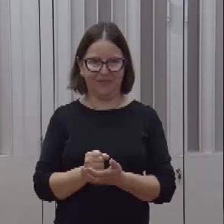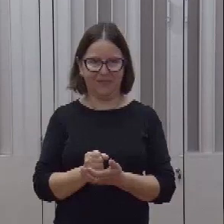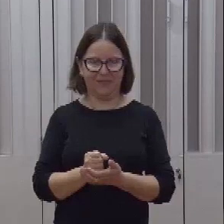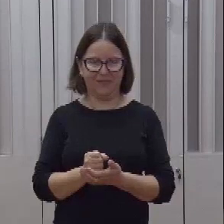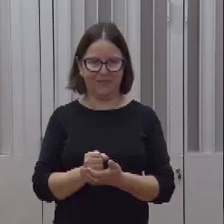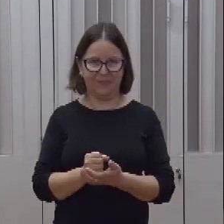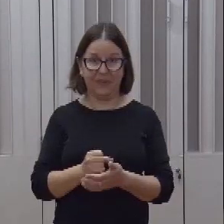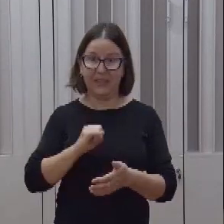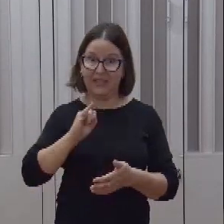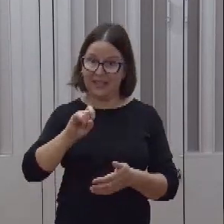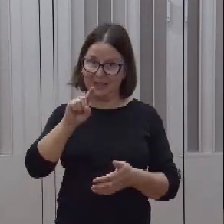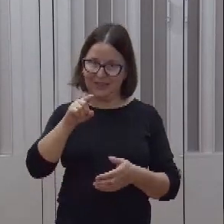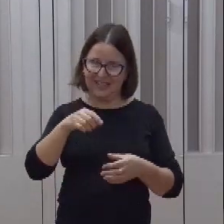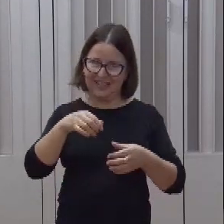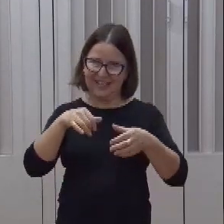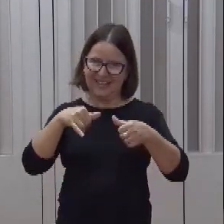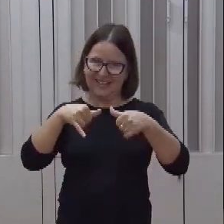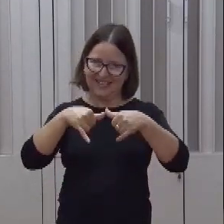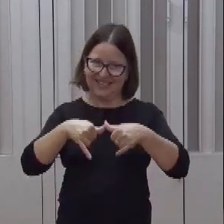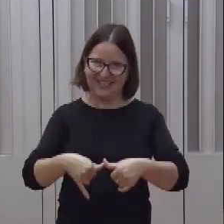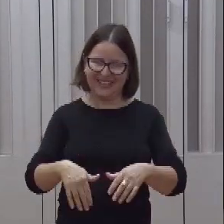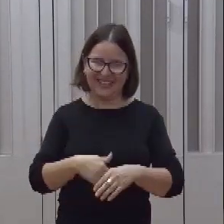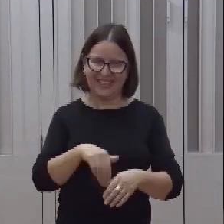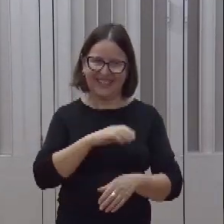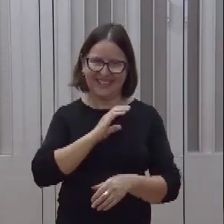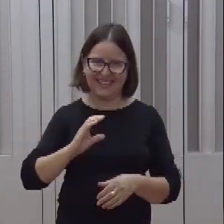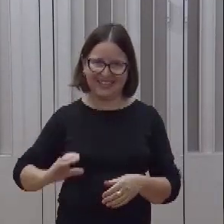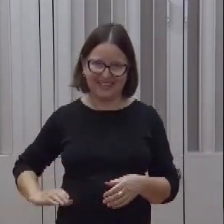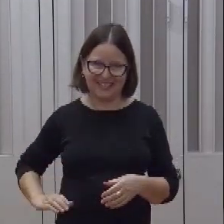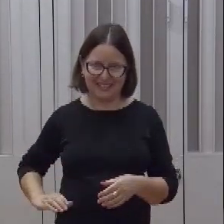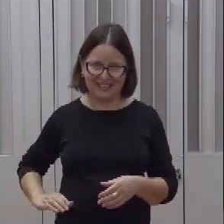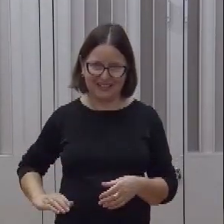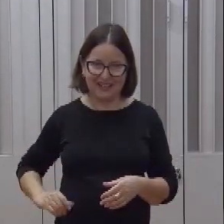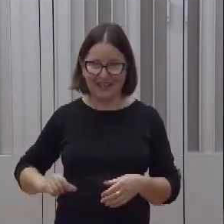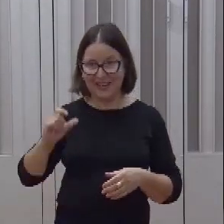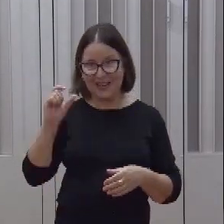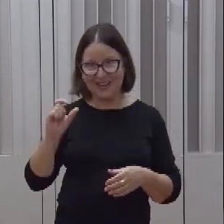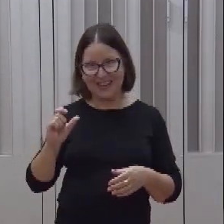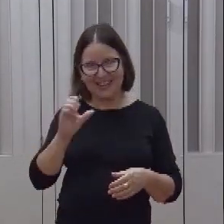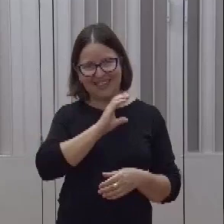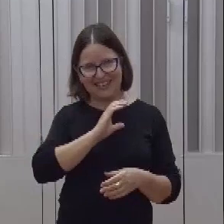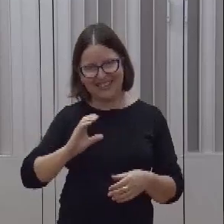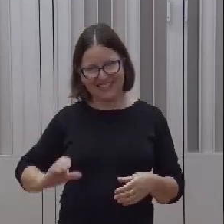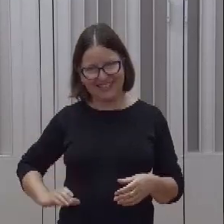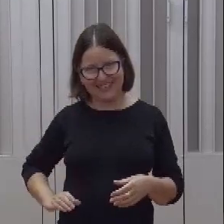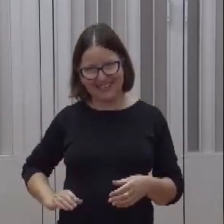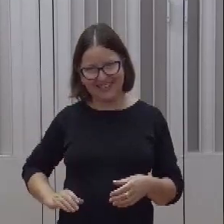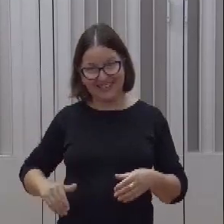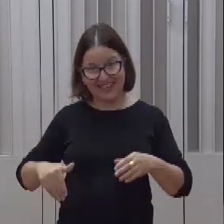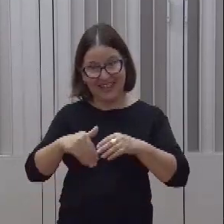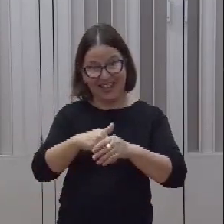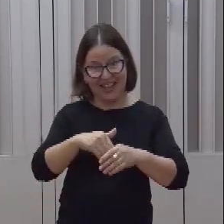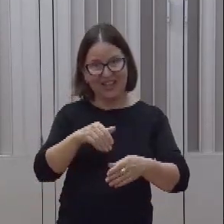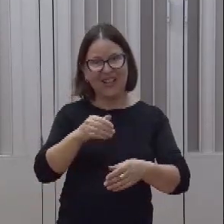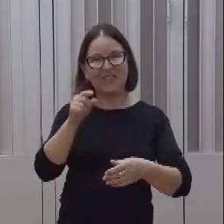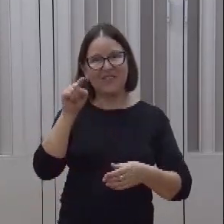Se você permanecer em Cristo e a palavra de Cristo permanecer em